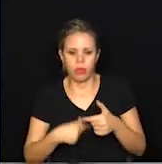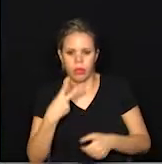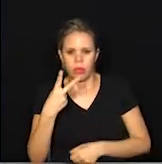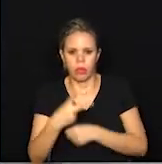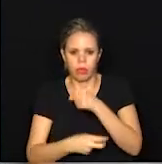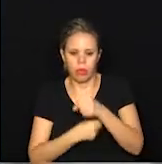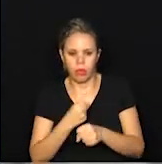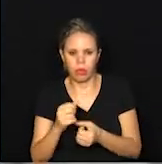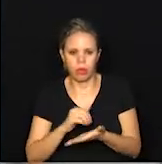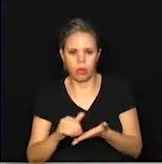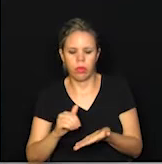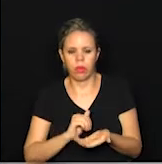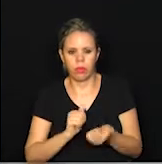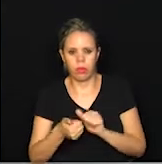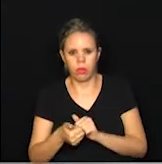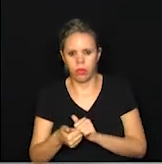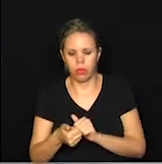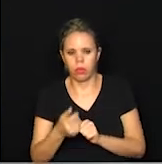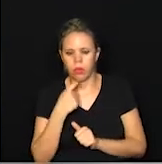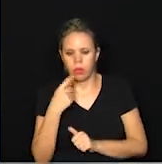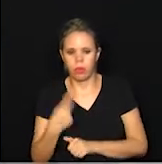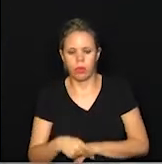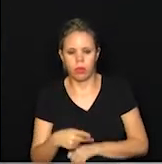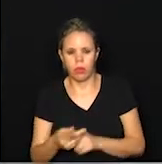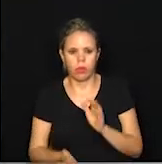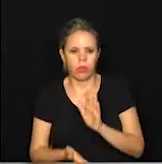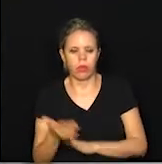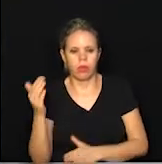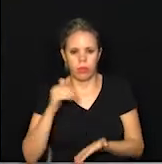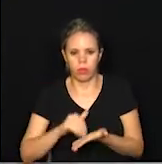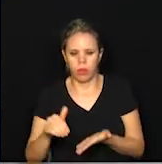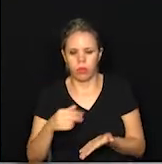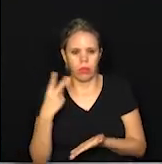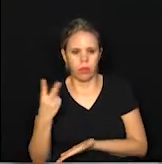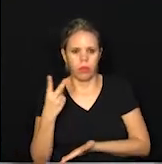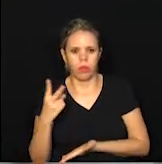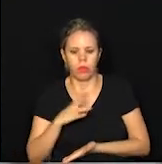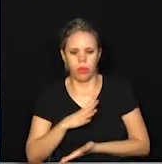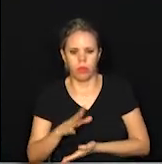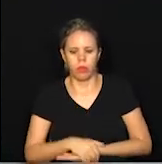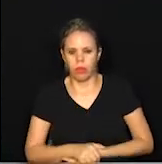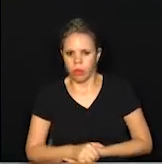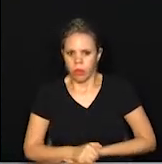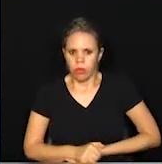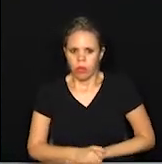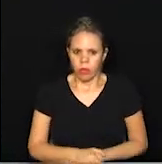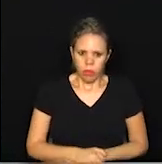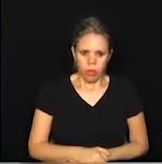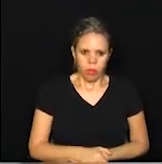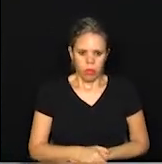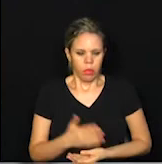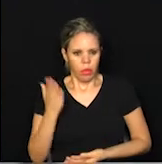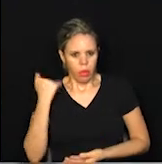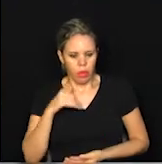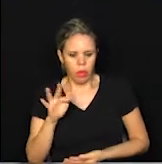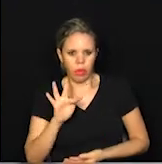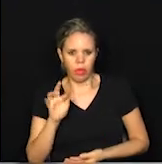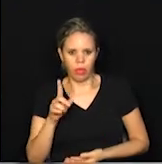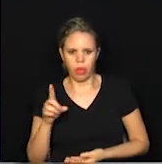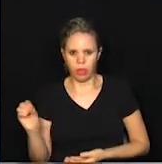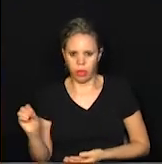na Secretaria de Esportes de Campinas, aí saí para ser secretário em Valinhos, e sei do que o Fernando